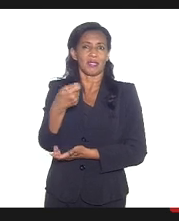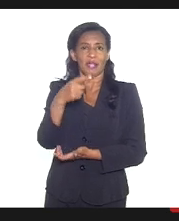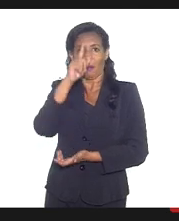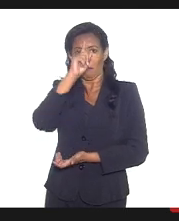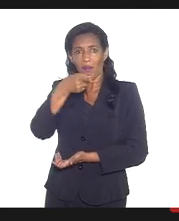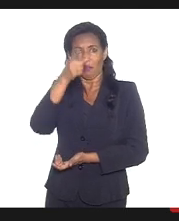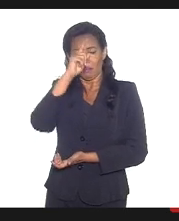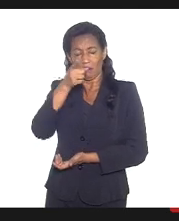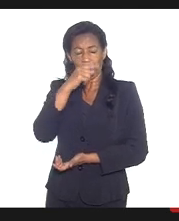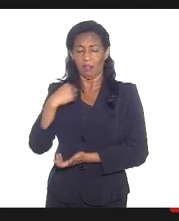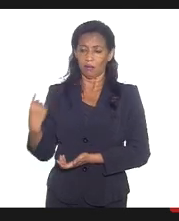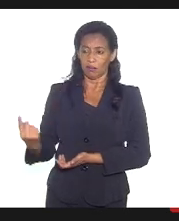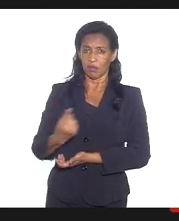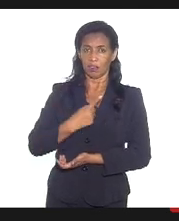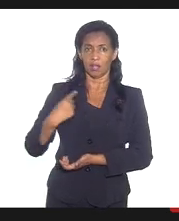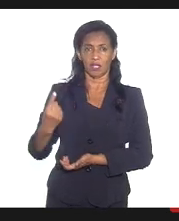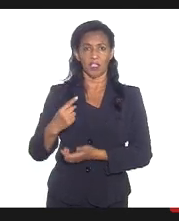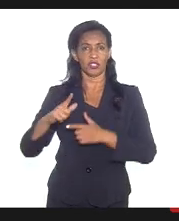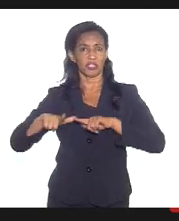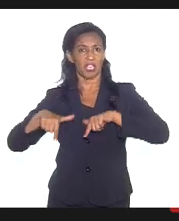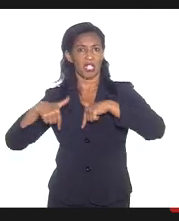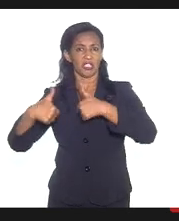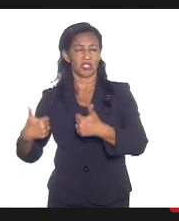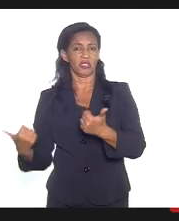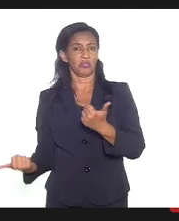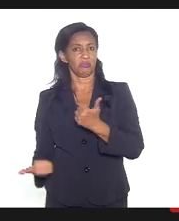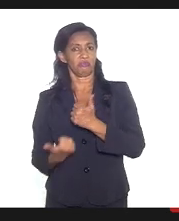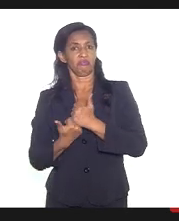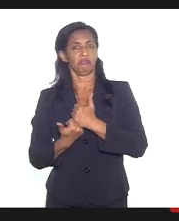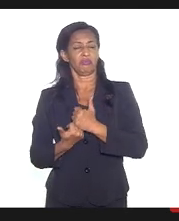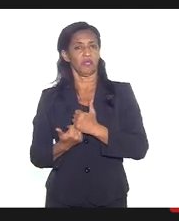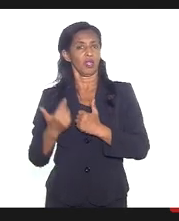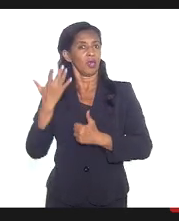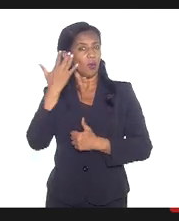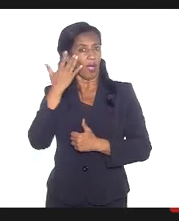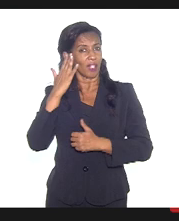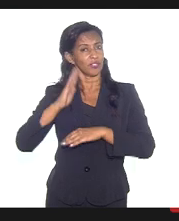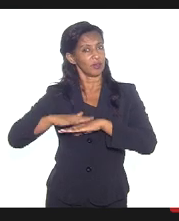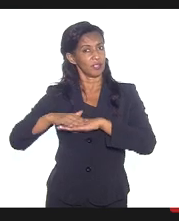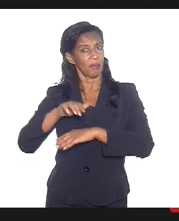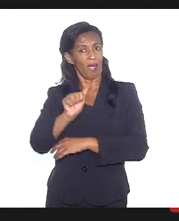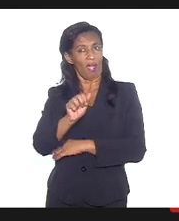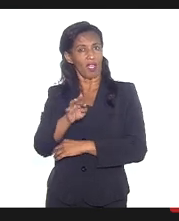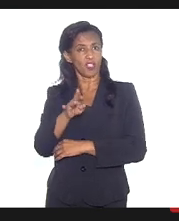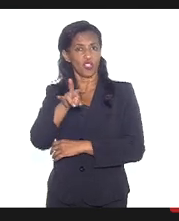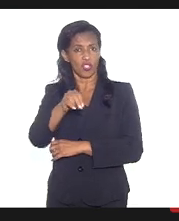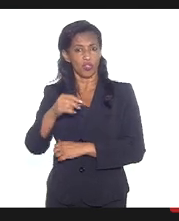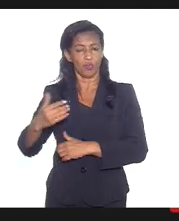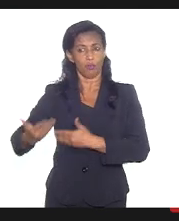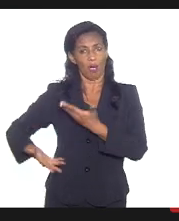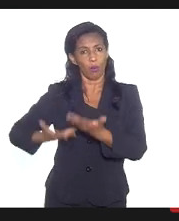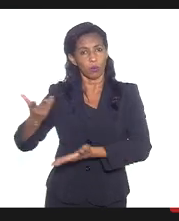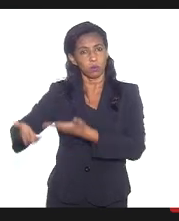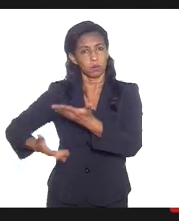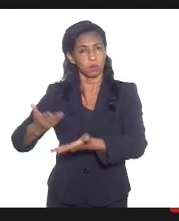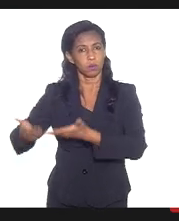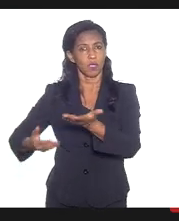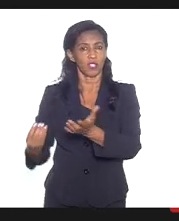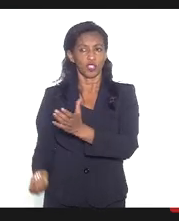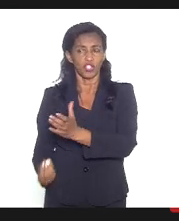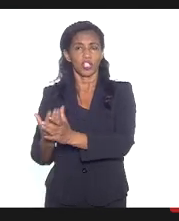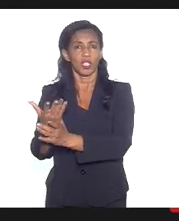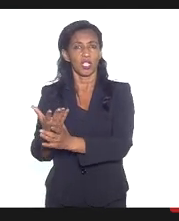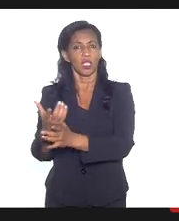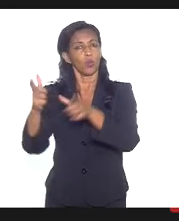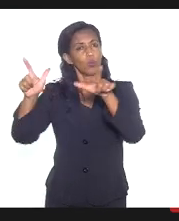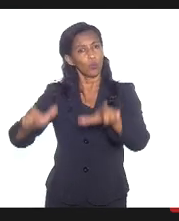vamos dizer assim, agindo subsidiariamente. Eu acho que a gente tem que agir mais ativamente, de tal forma que a gente realmente cria um